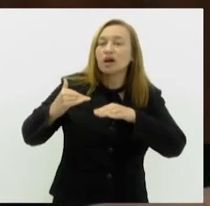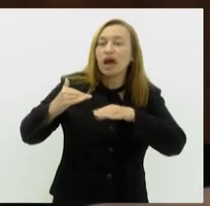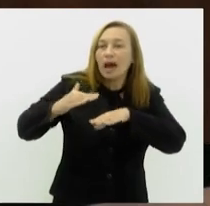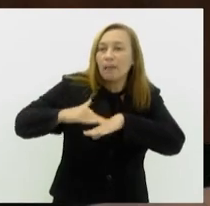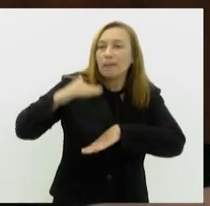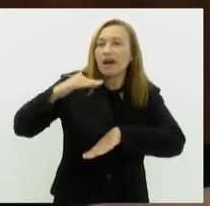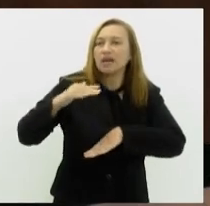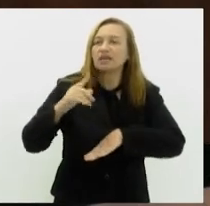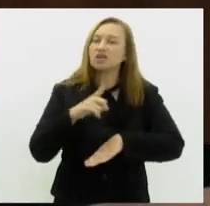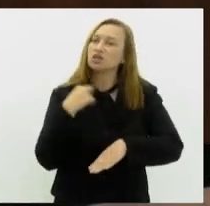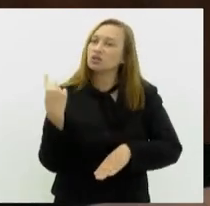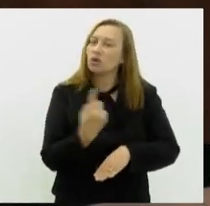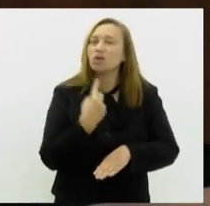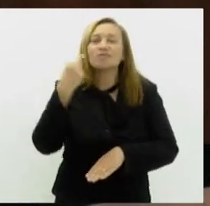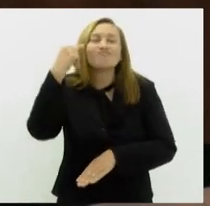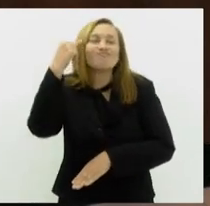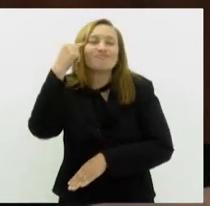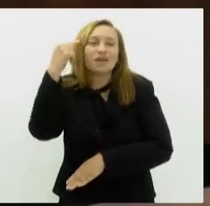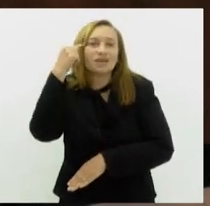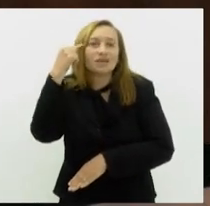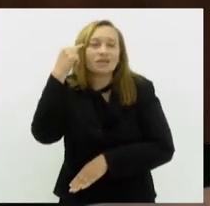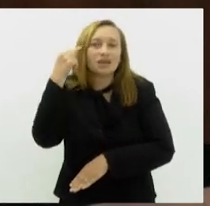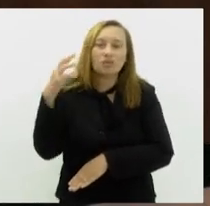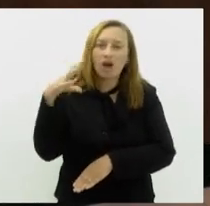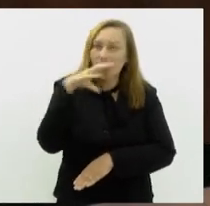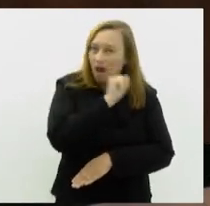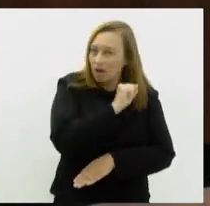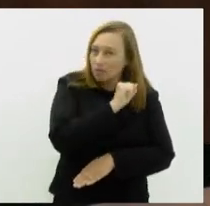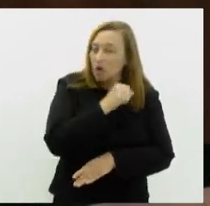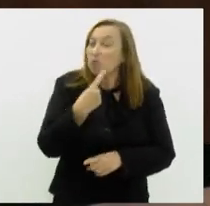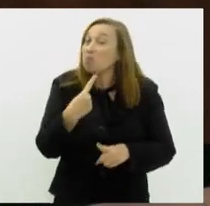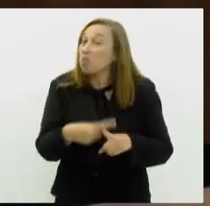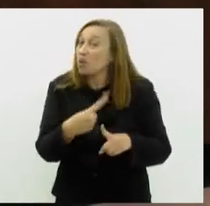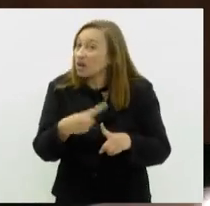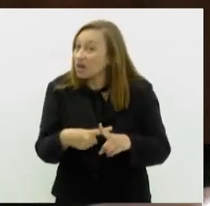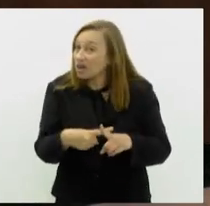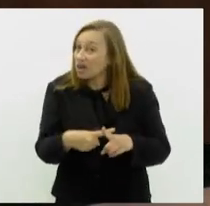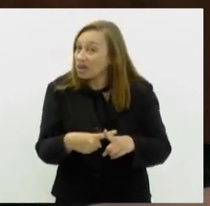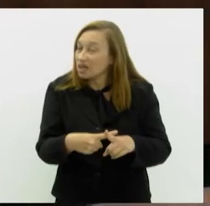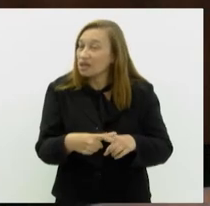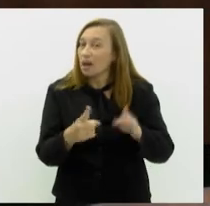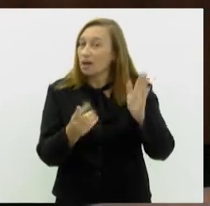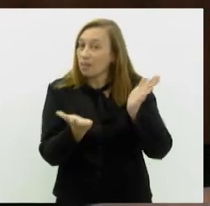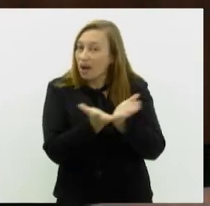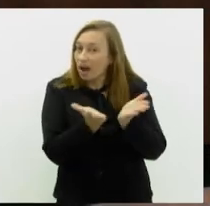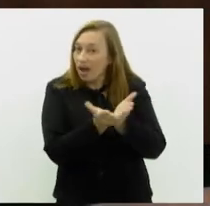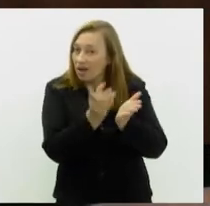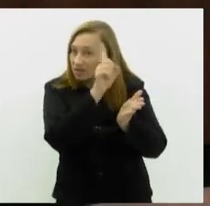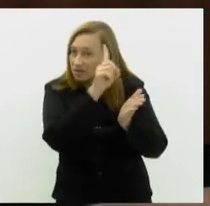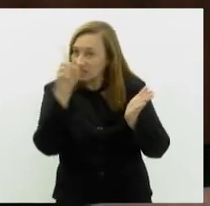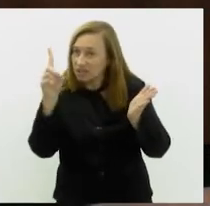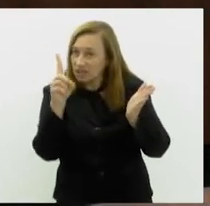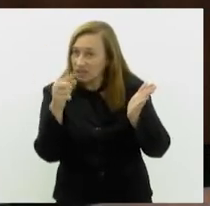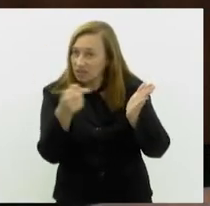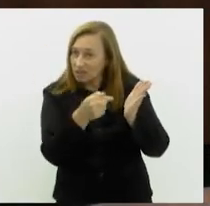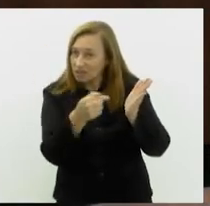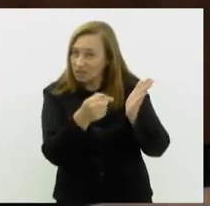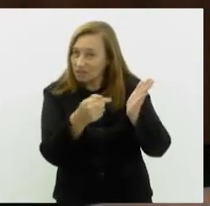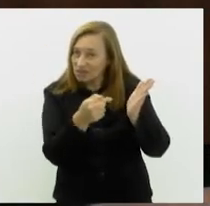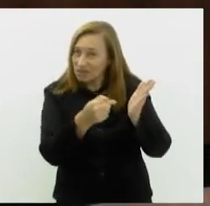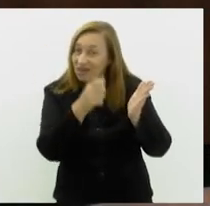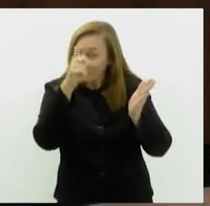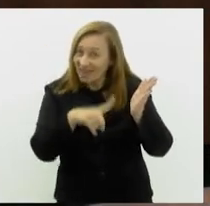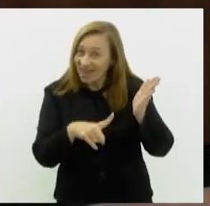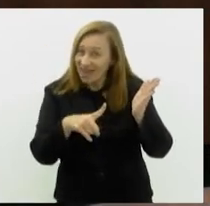que nós pensamos rapidamente. Porque na Bíblia, que é a palavra de Deus, que